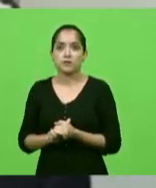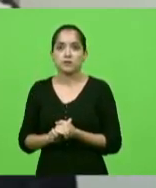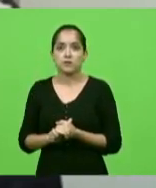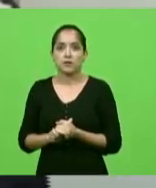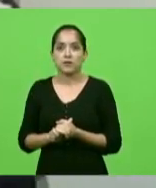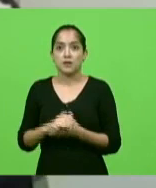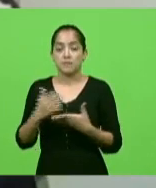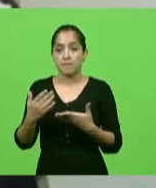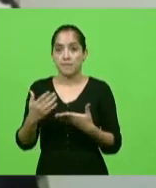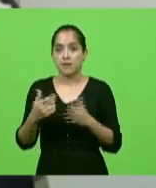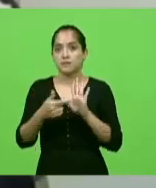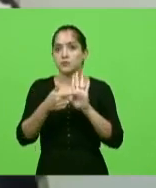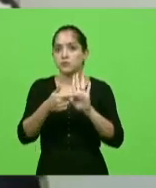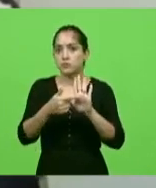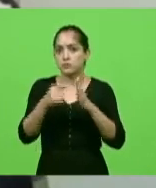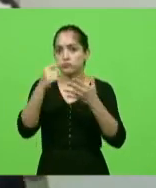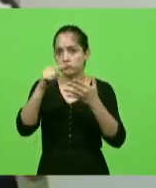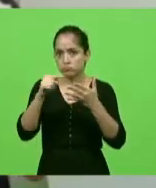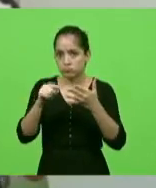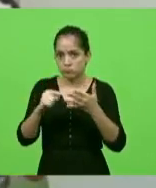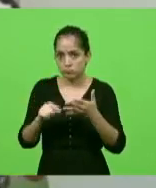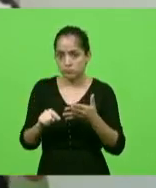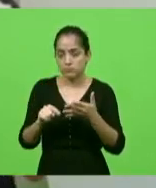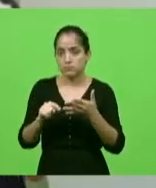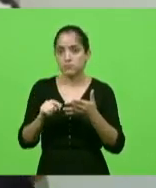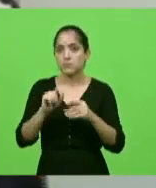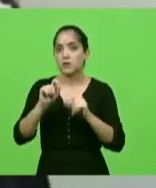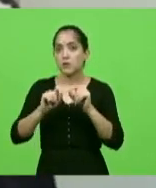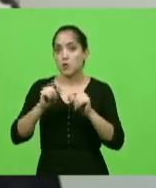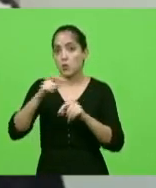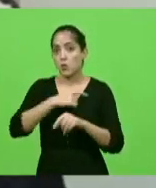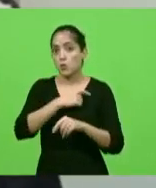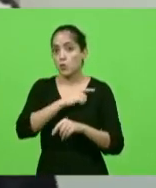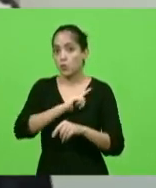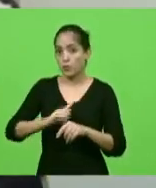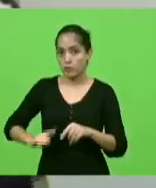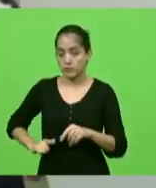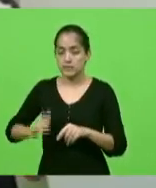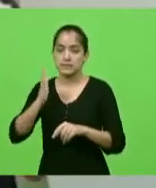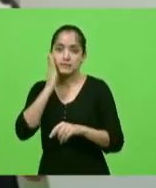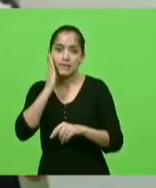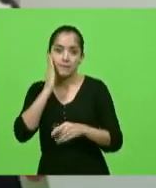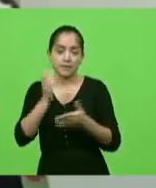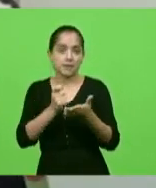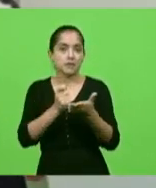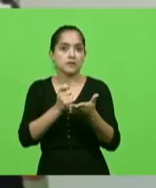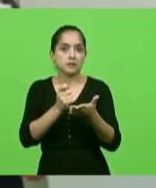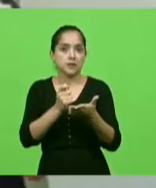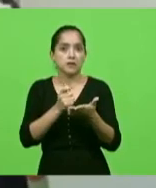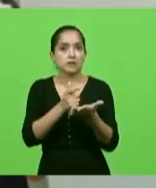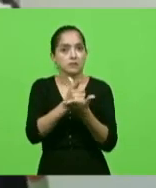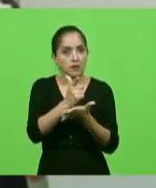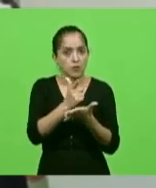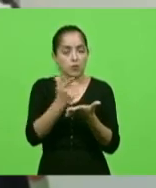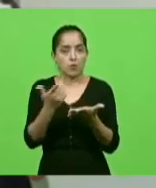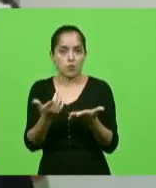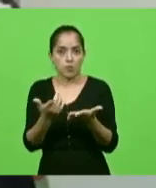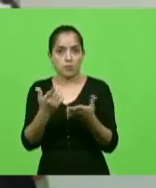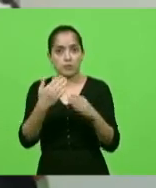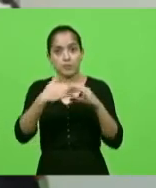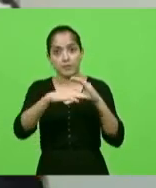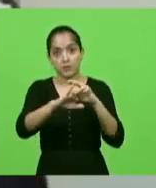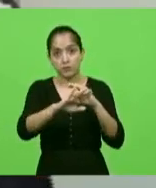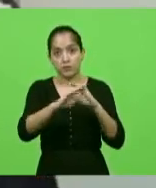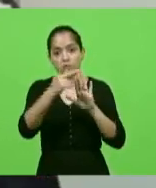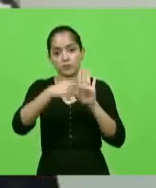Miranda os argumentos da peça vestibular supostamente o governador teria conhecimento da compra fato este presumido pelo